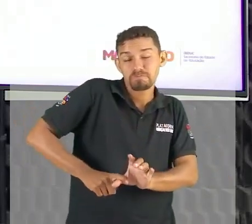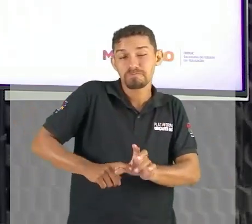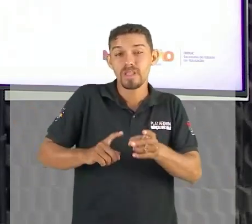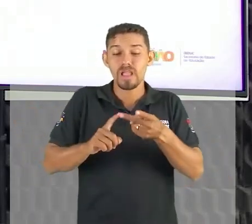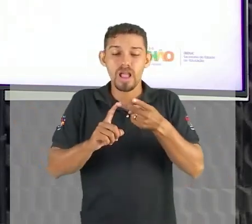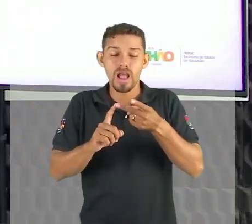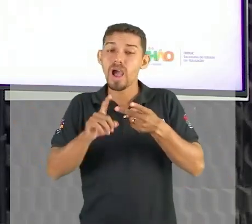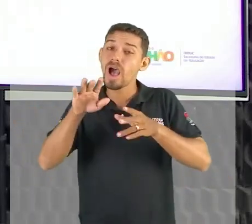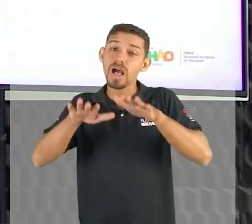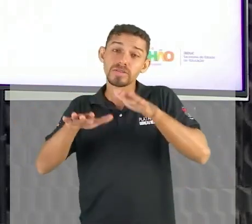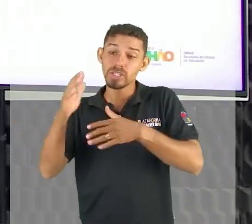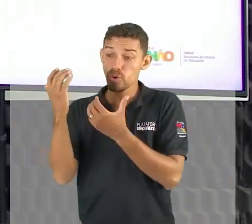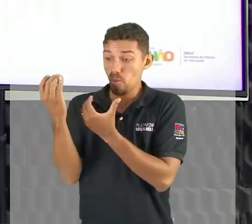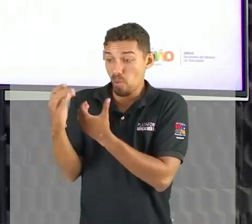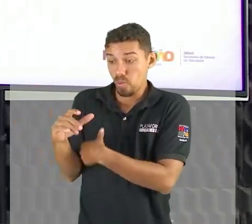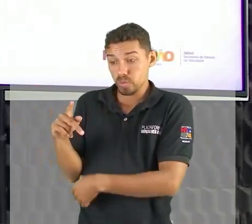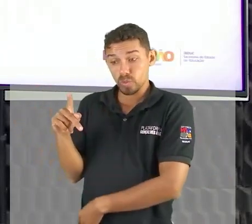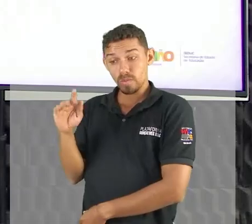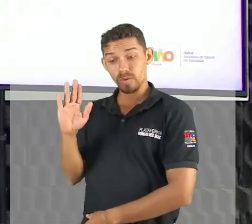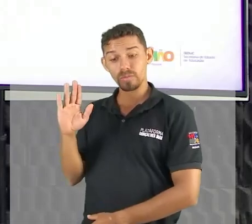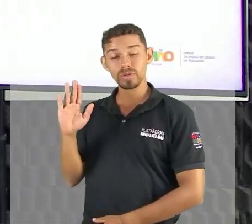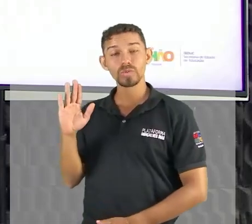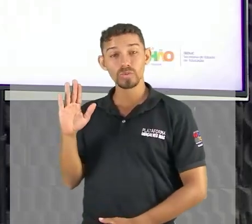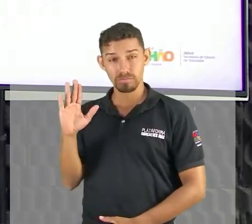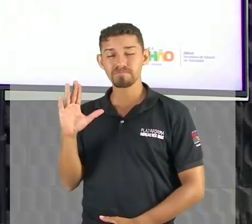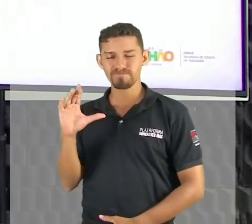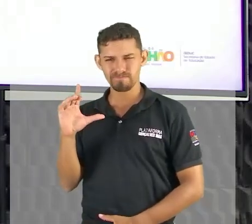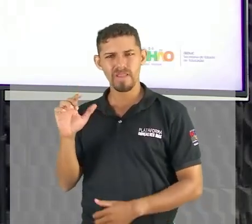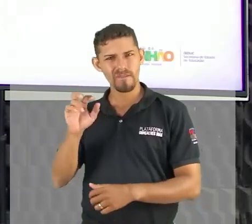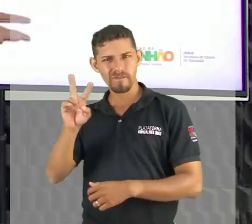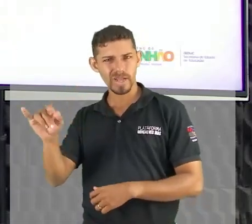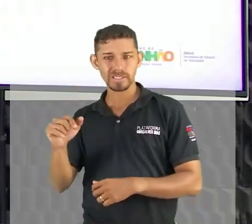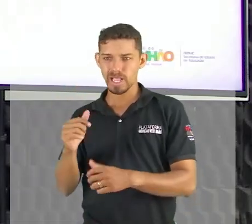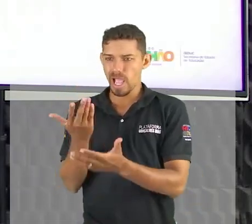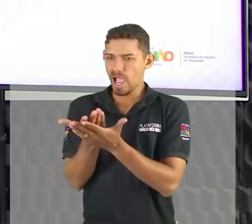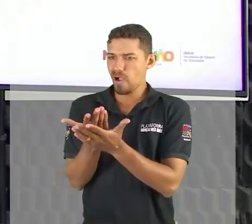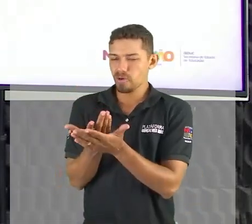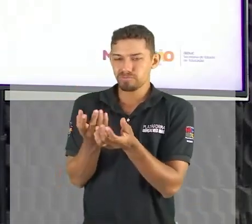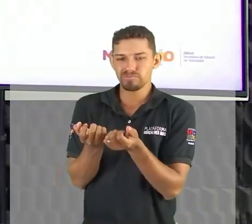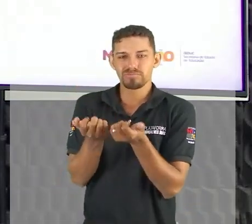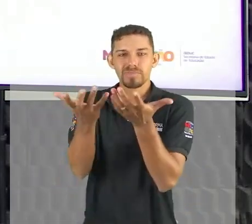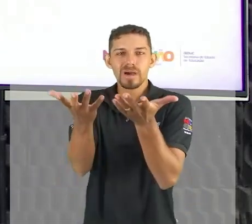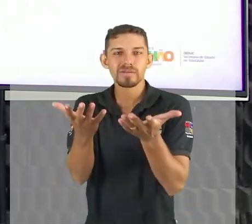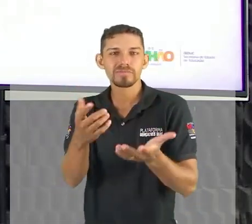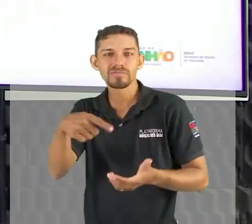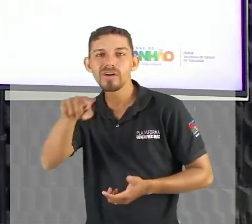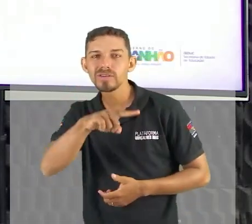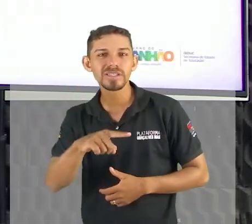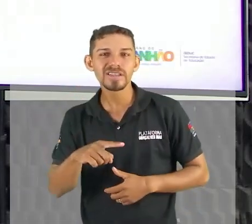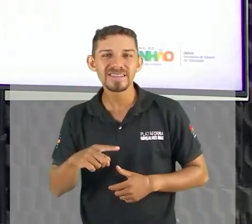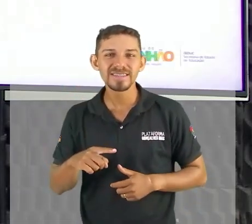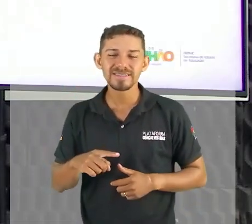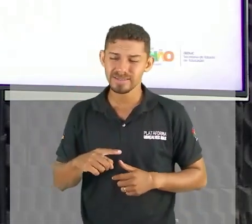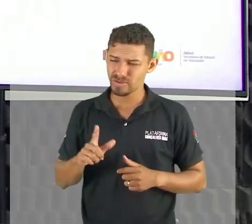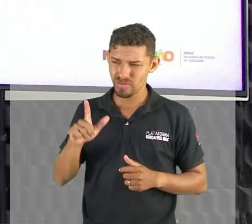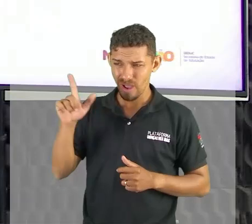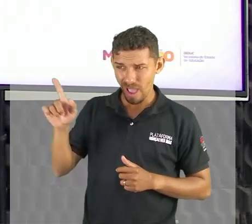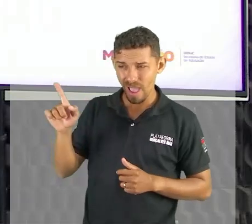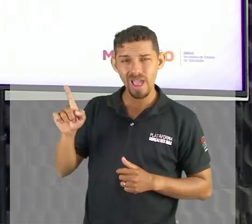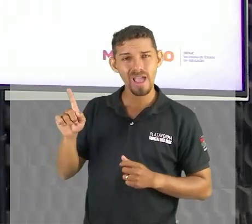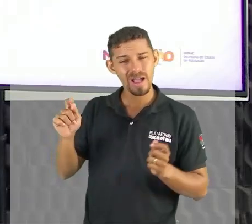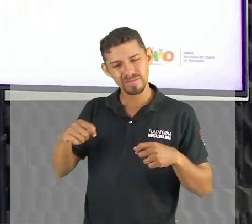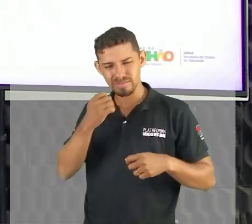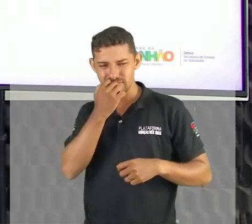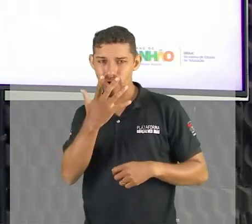vezes concursos públicos que também vão ter aula disponibilizada para vocês então é uma ferramenta